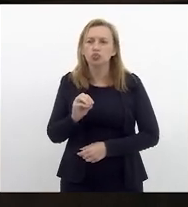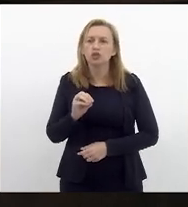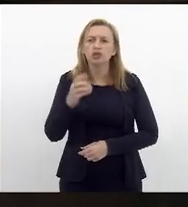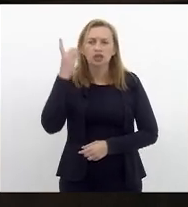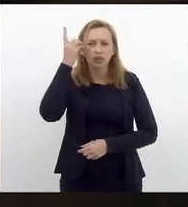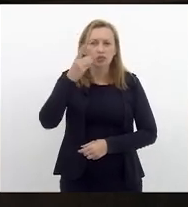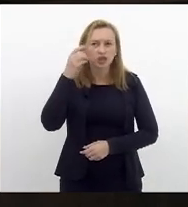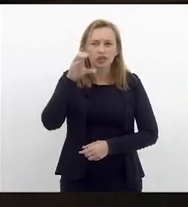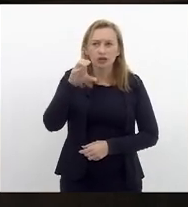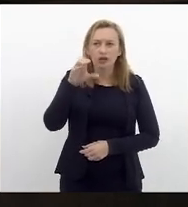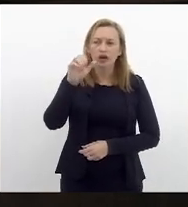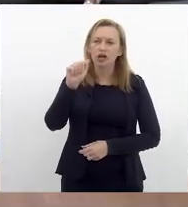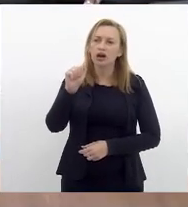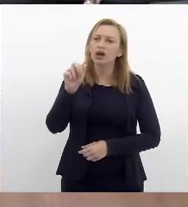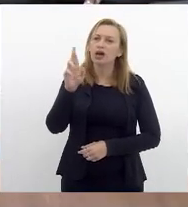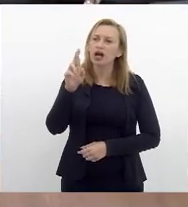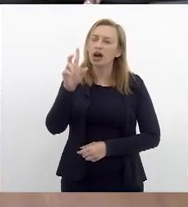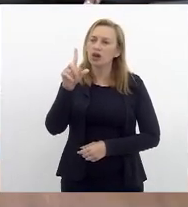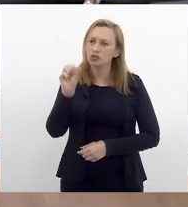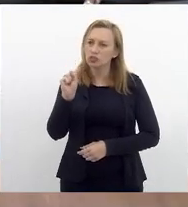Carlos Macedo.